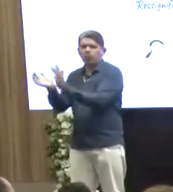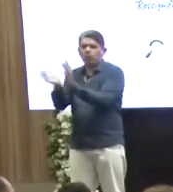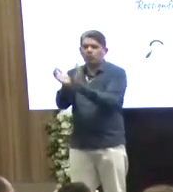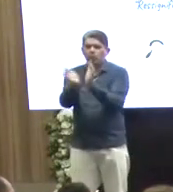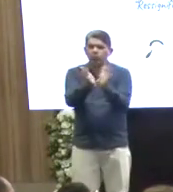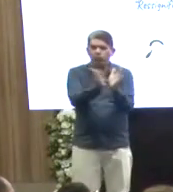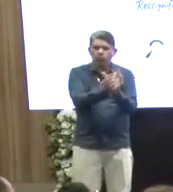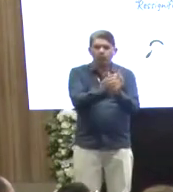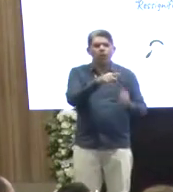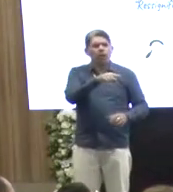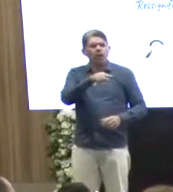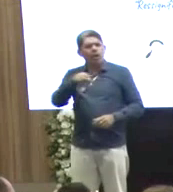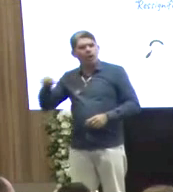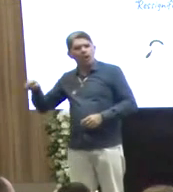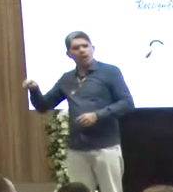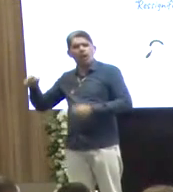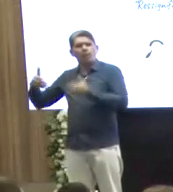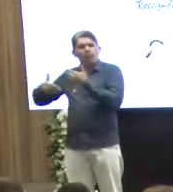riqueza, da